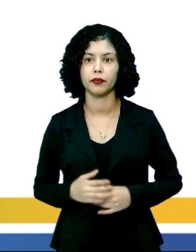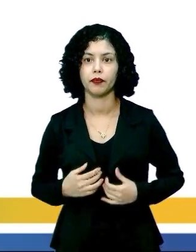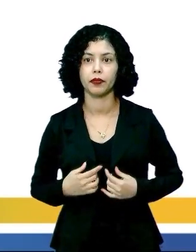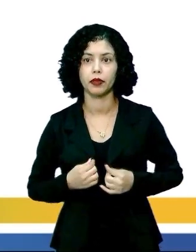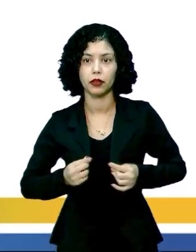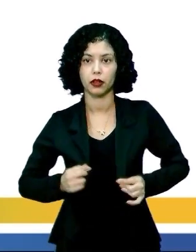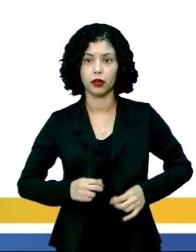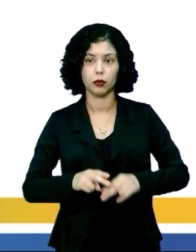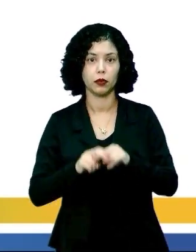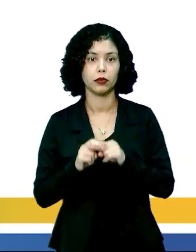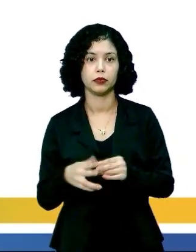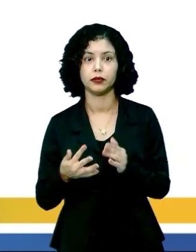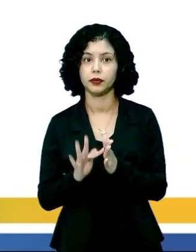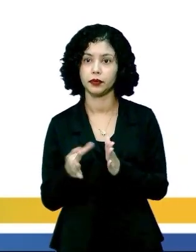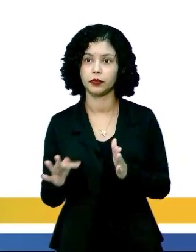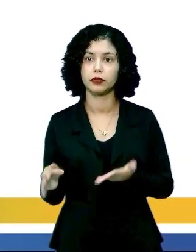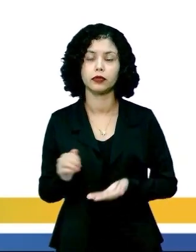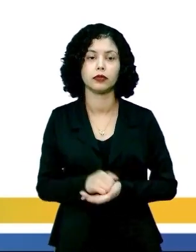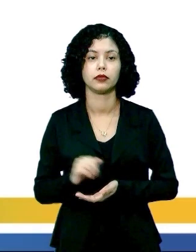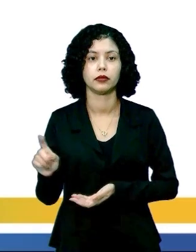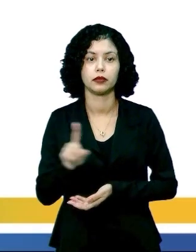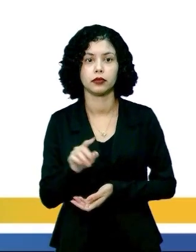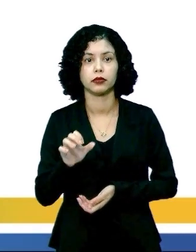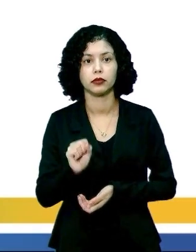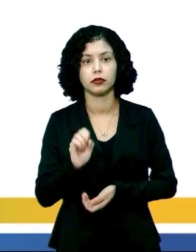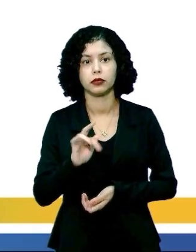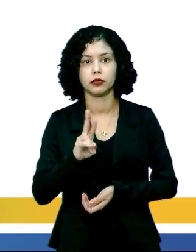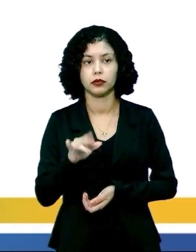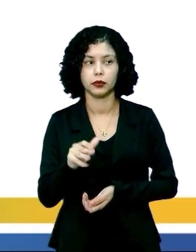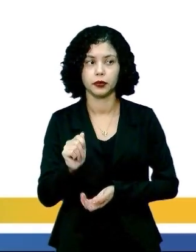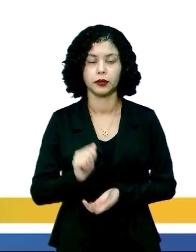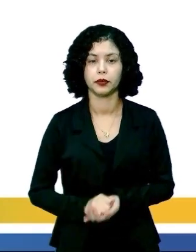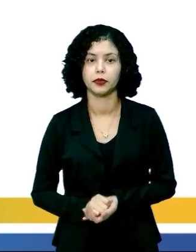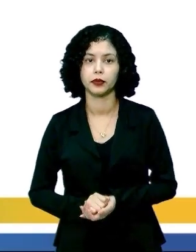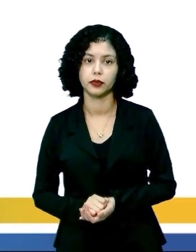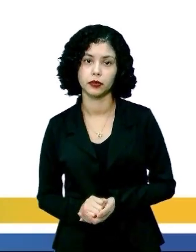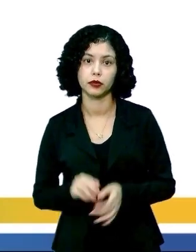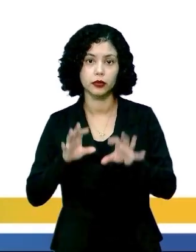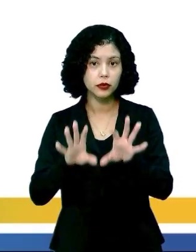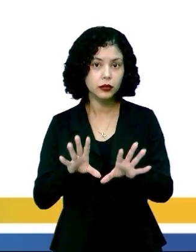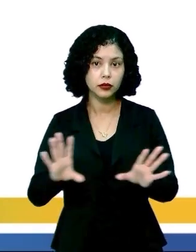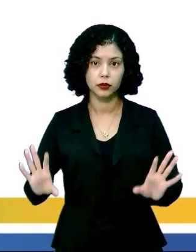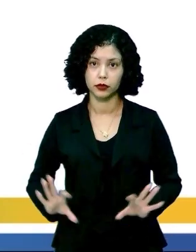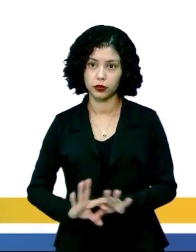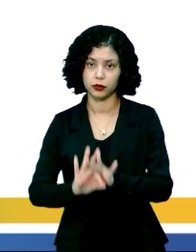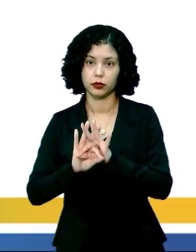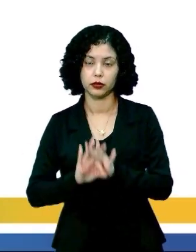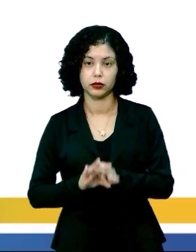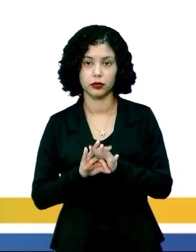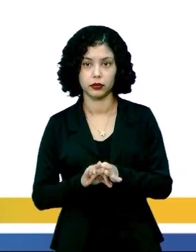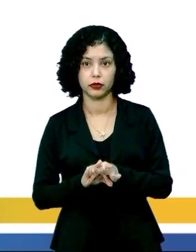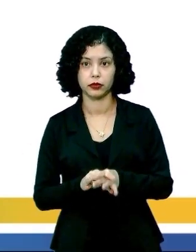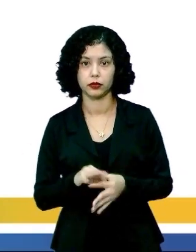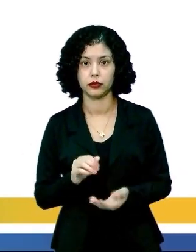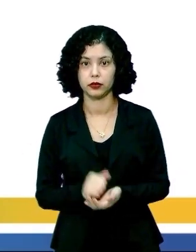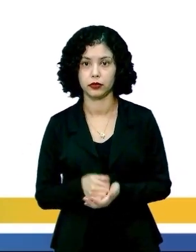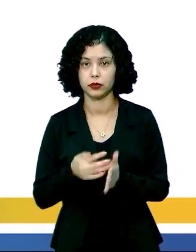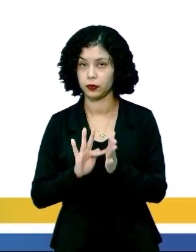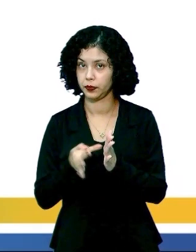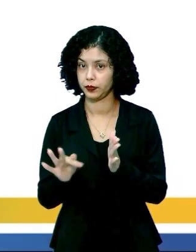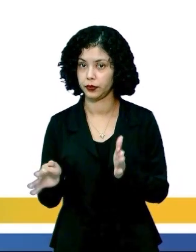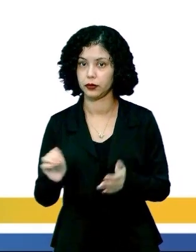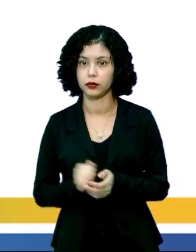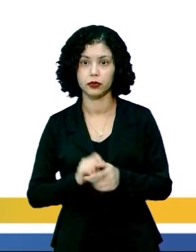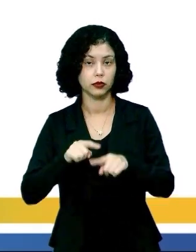A. Portanto, essa função não é sobrejetora. Assim, essa relação é uma